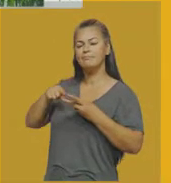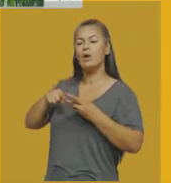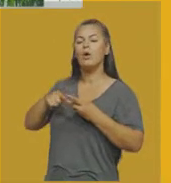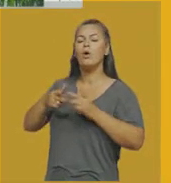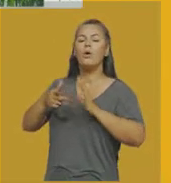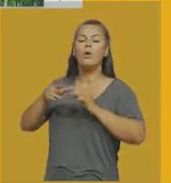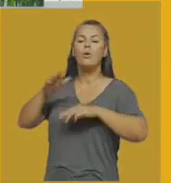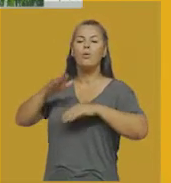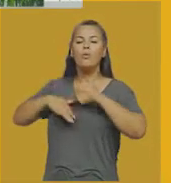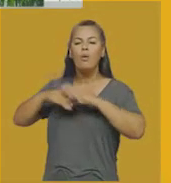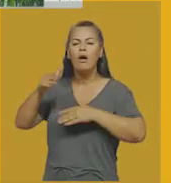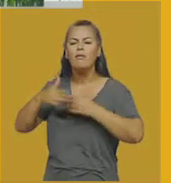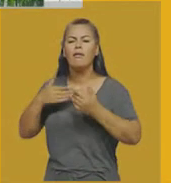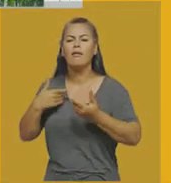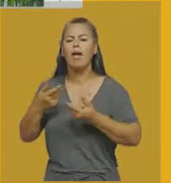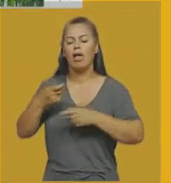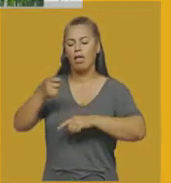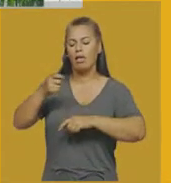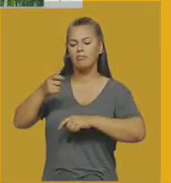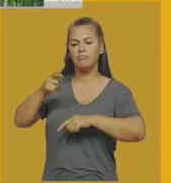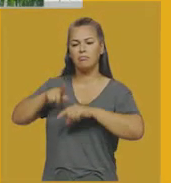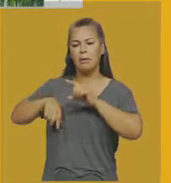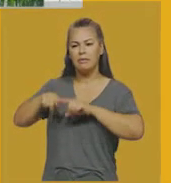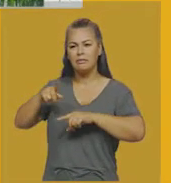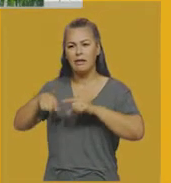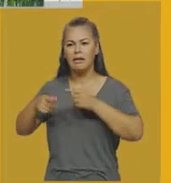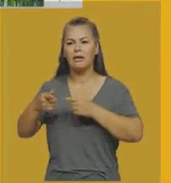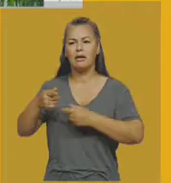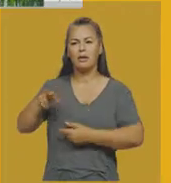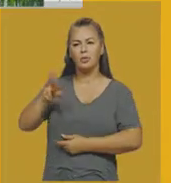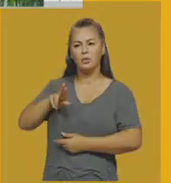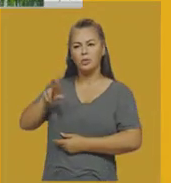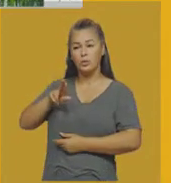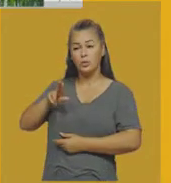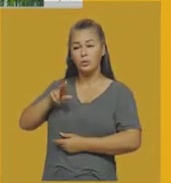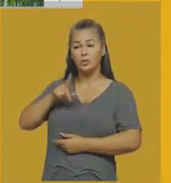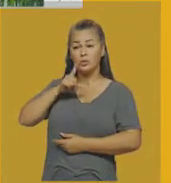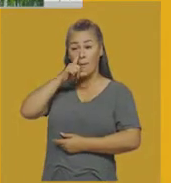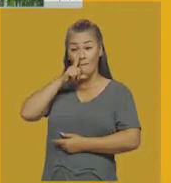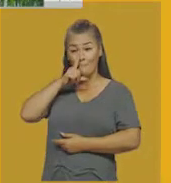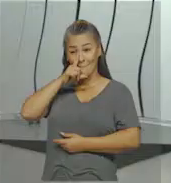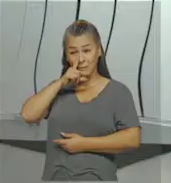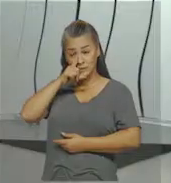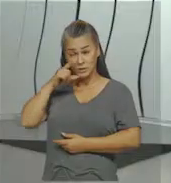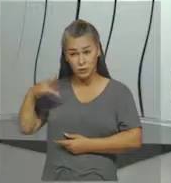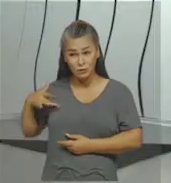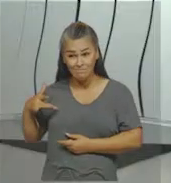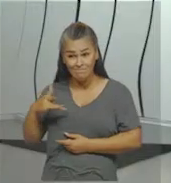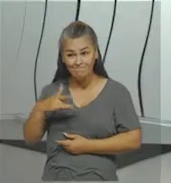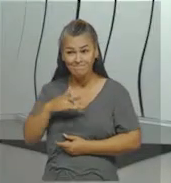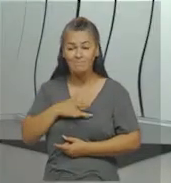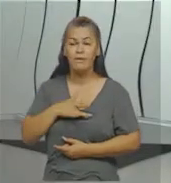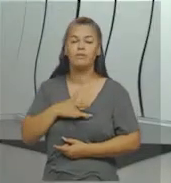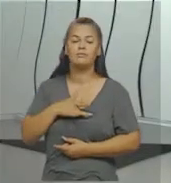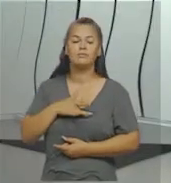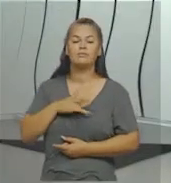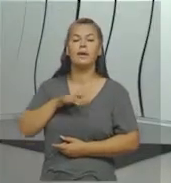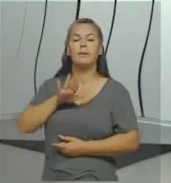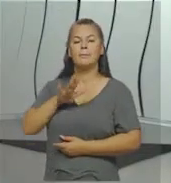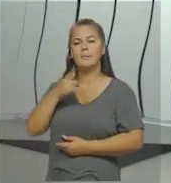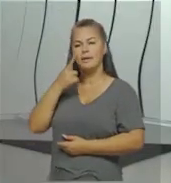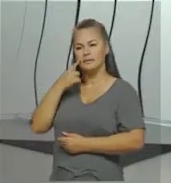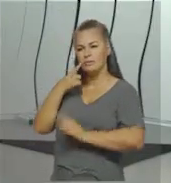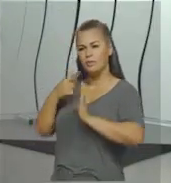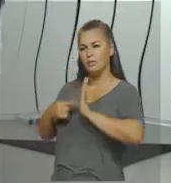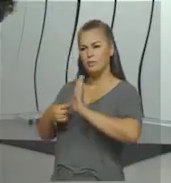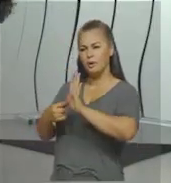excessivo. E também os entorpecentes. Estou aqui mostrando, né, gente, a botânica que as plantas envolvidas